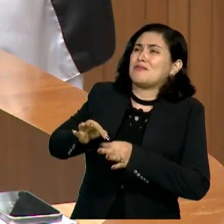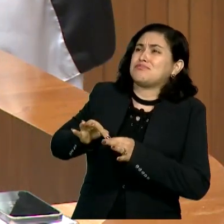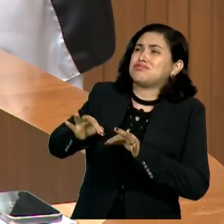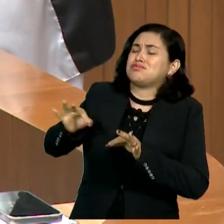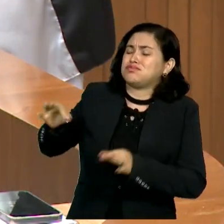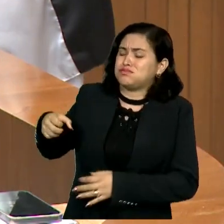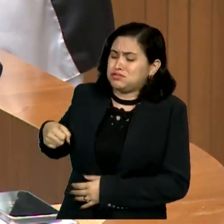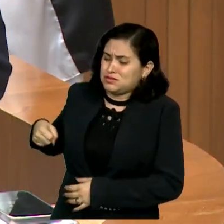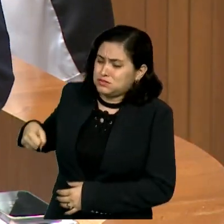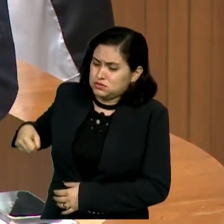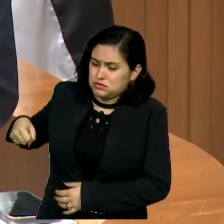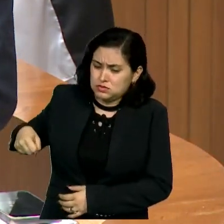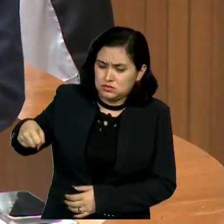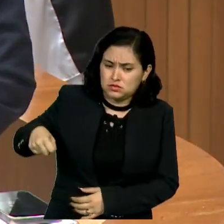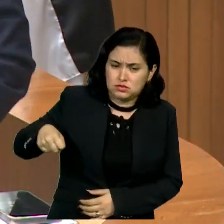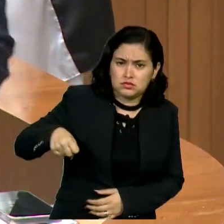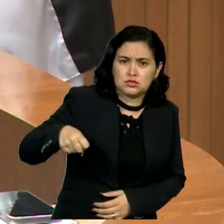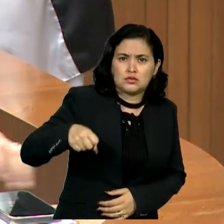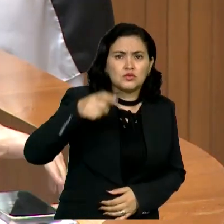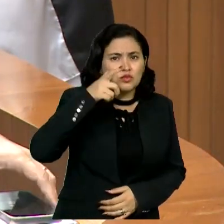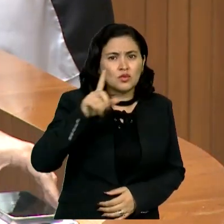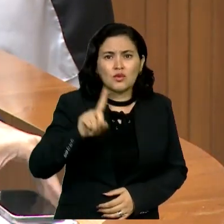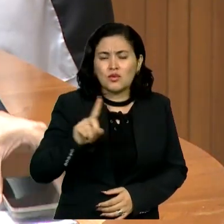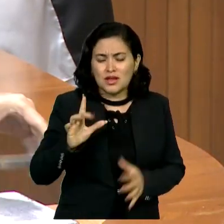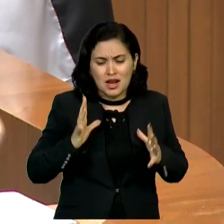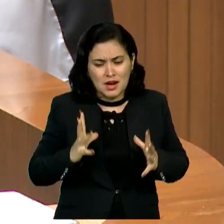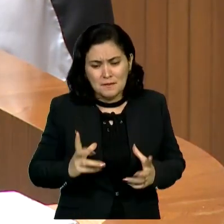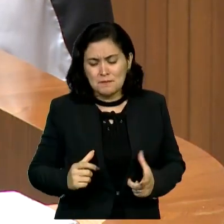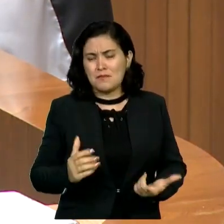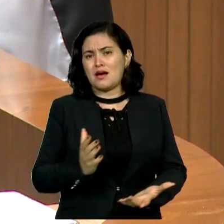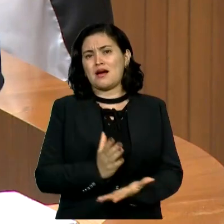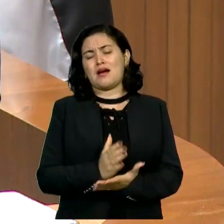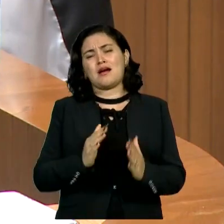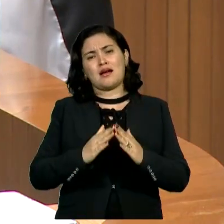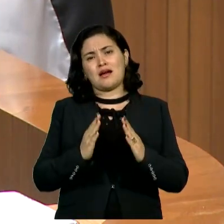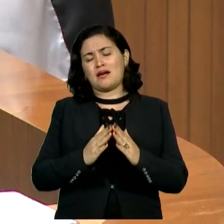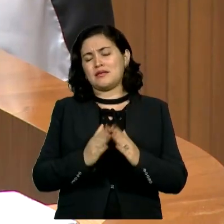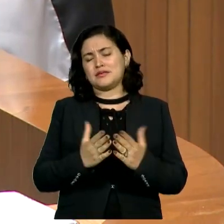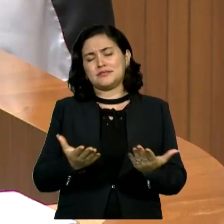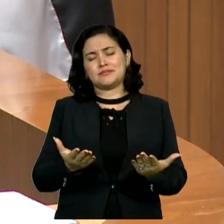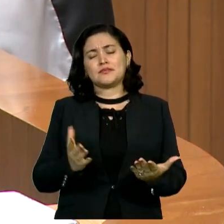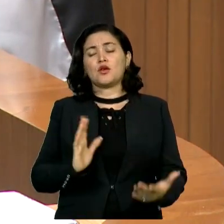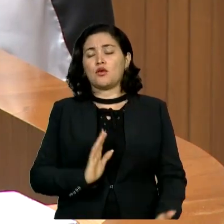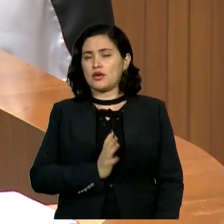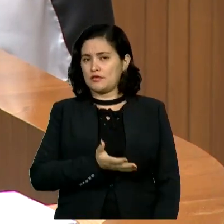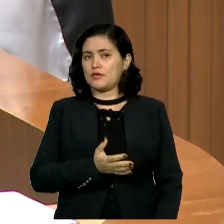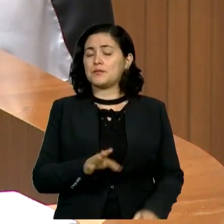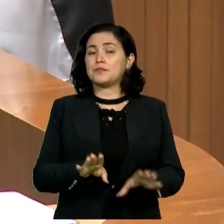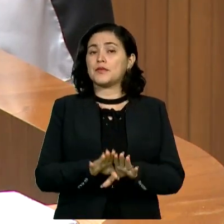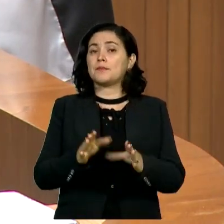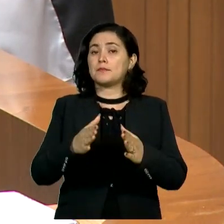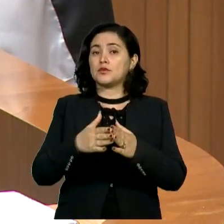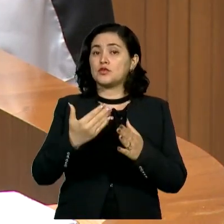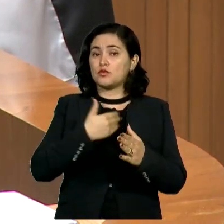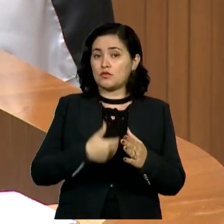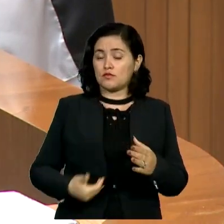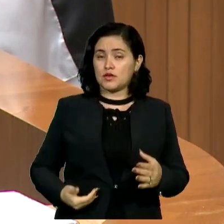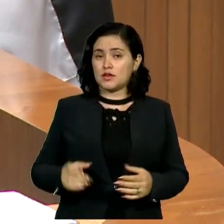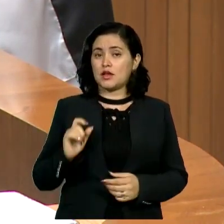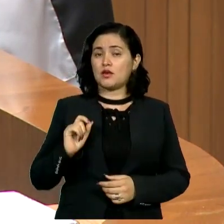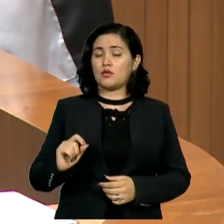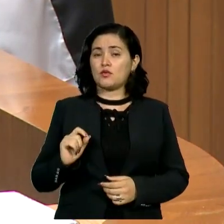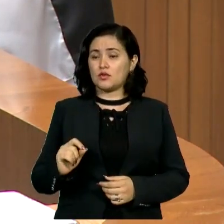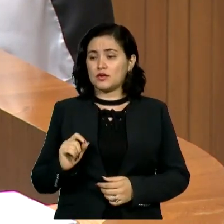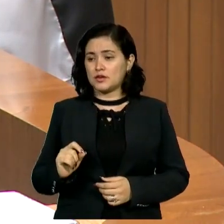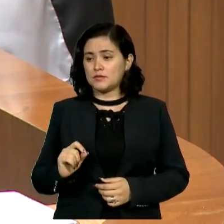limpeza dentro de casa. Isso é absurdo. E pedir também ao governador que sejam tomadas providências para que